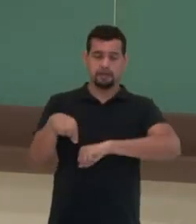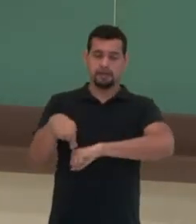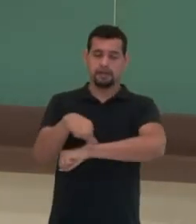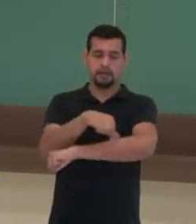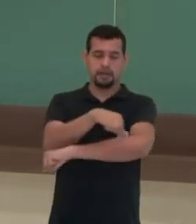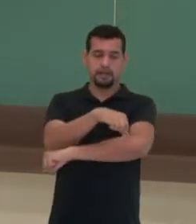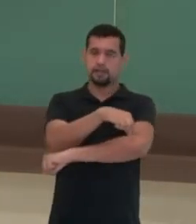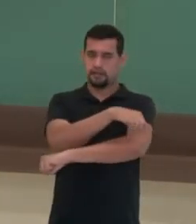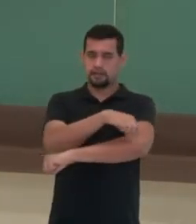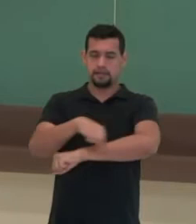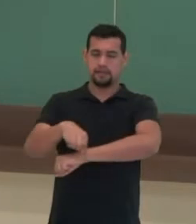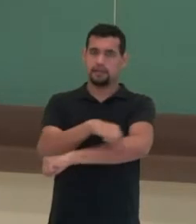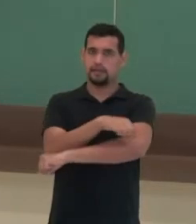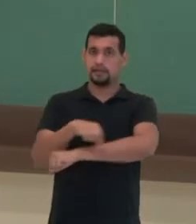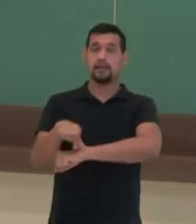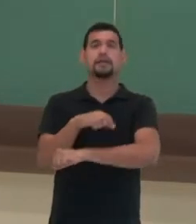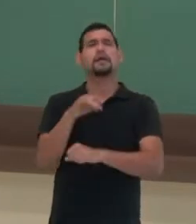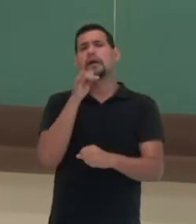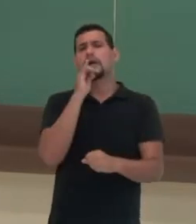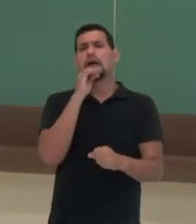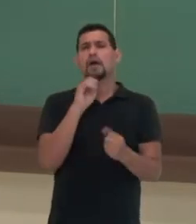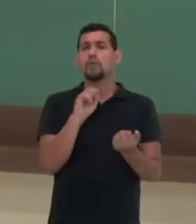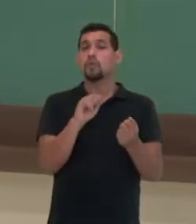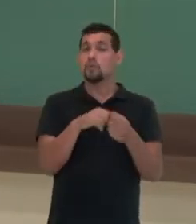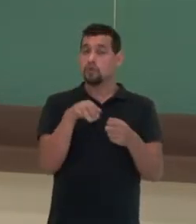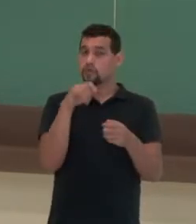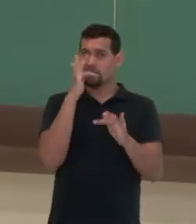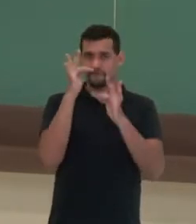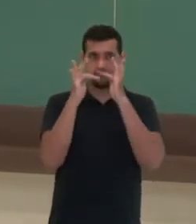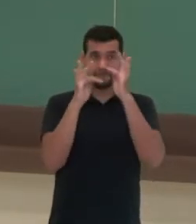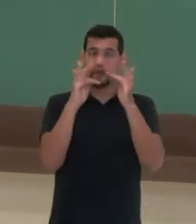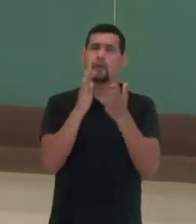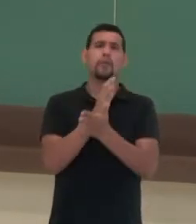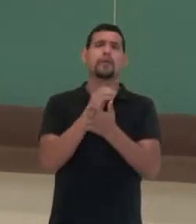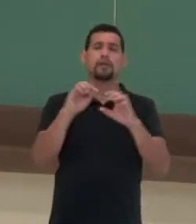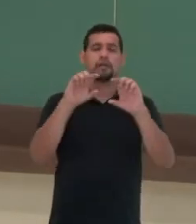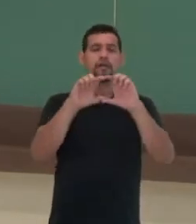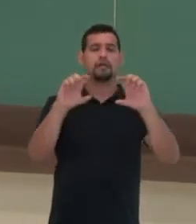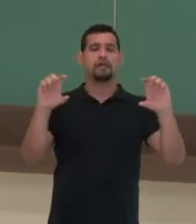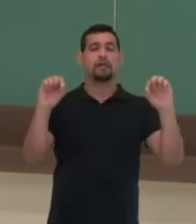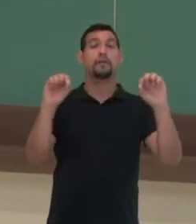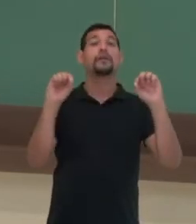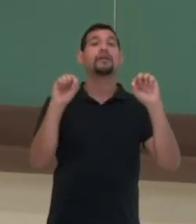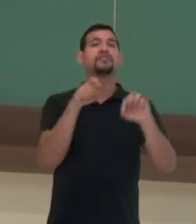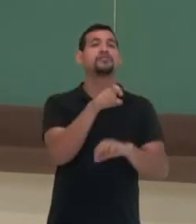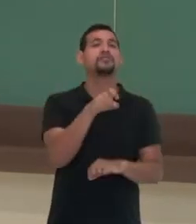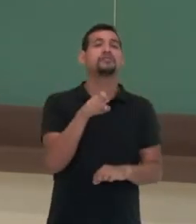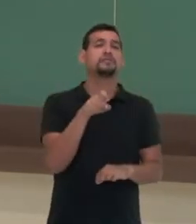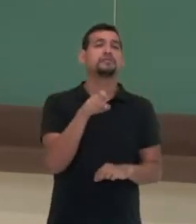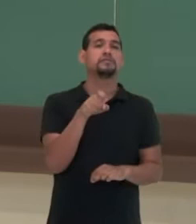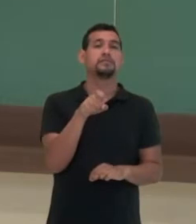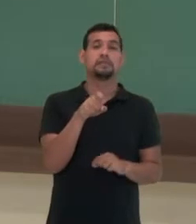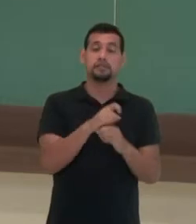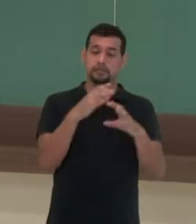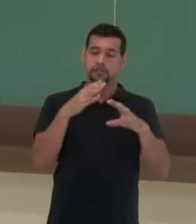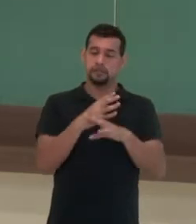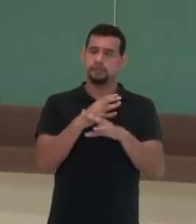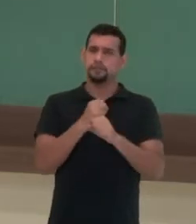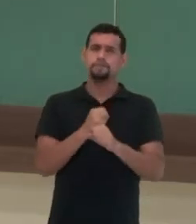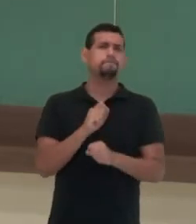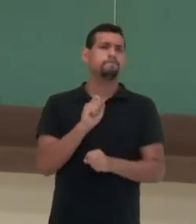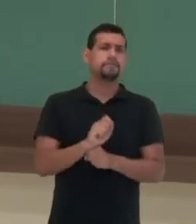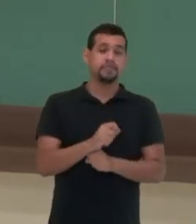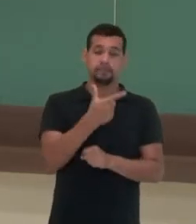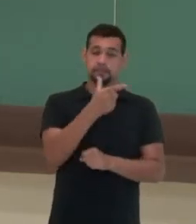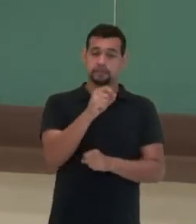jardim, y, depende da medida dos lados do retângulo. Então, o retângulo mede o quê? X, que multiplica